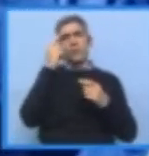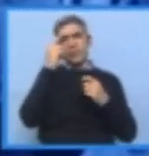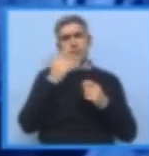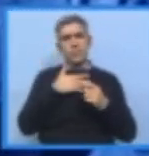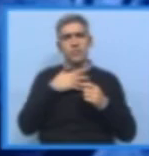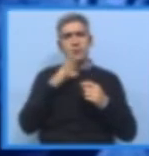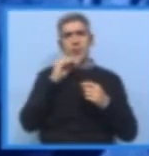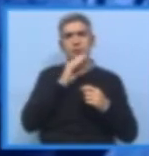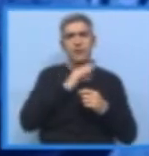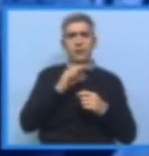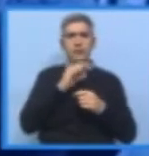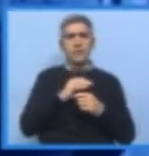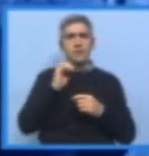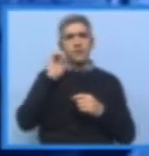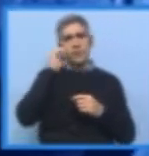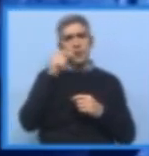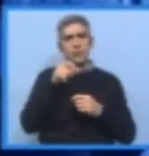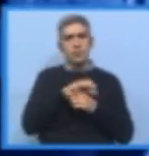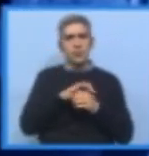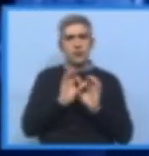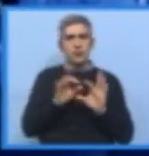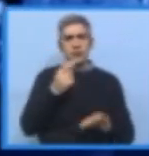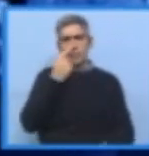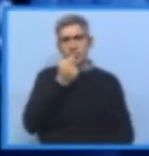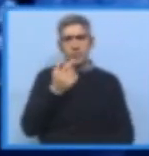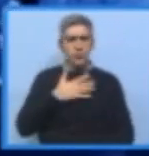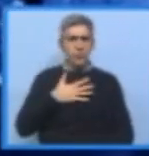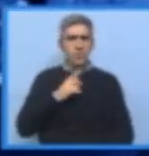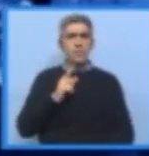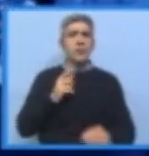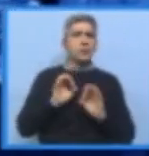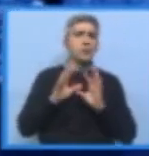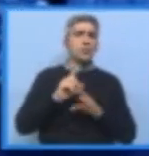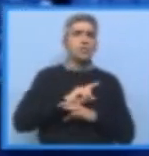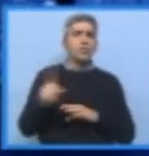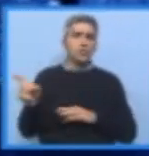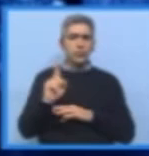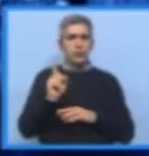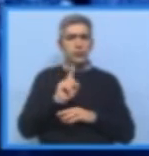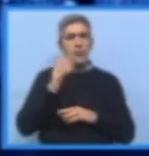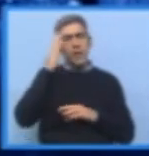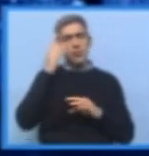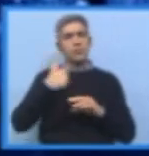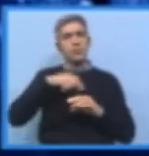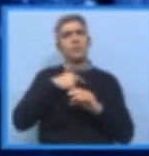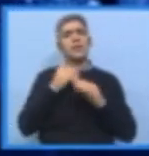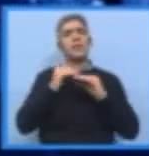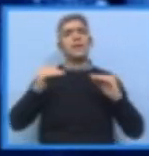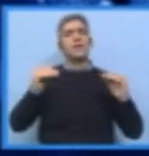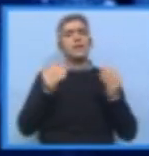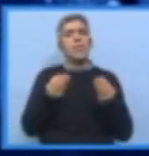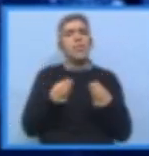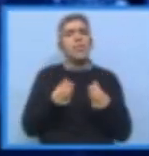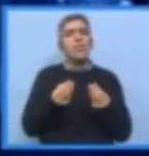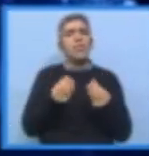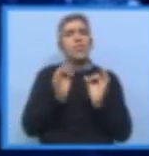quer que mais nenhum familiar seja sujeito a isso. Mas não será a regra, está bem? Eu acho que temos um nível de cuidados bom,